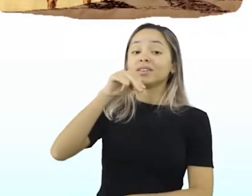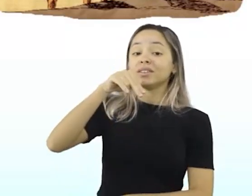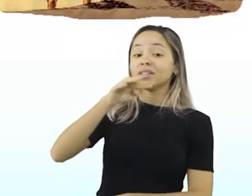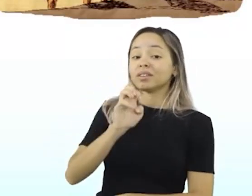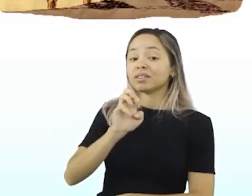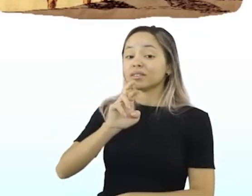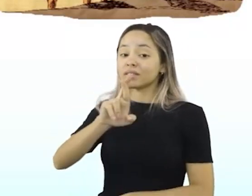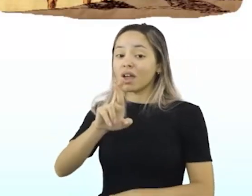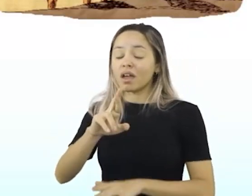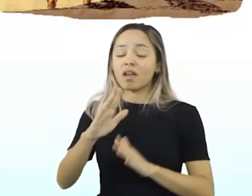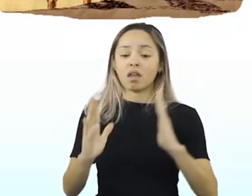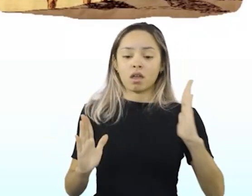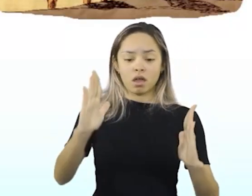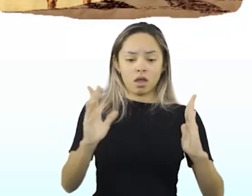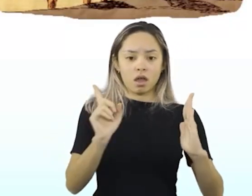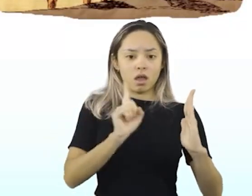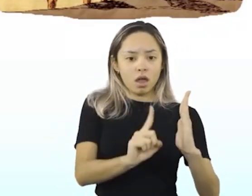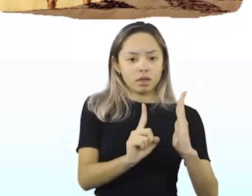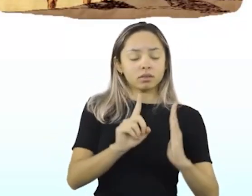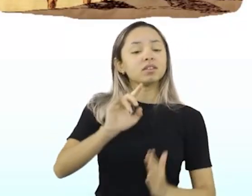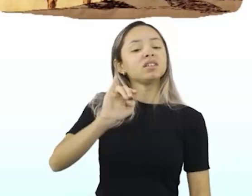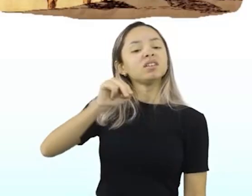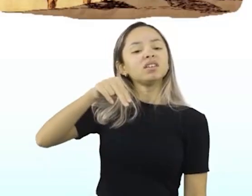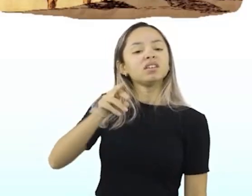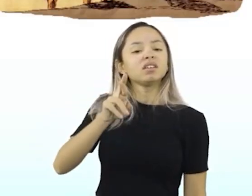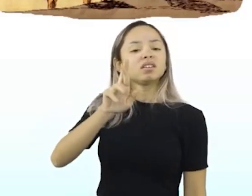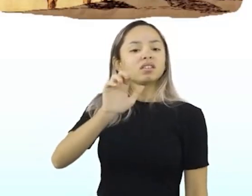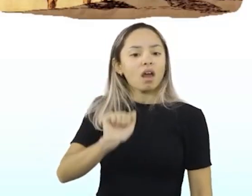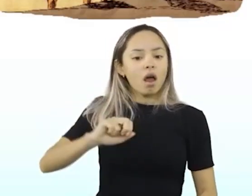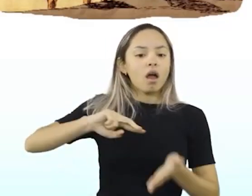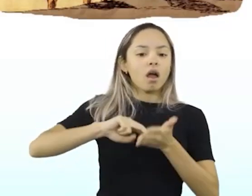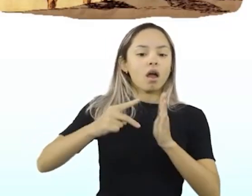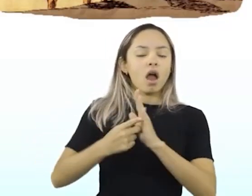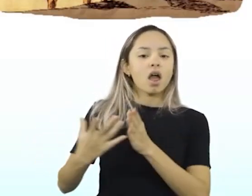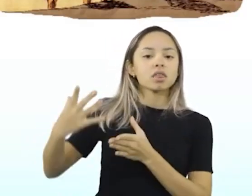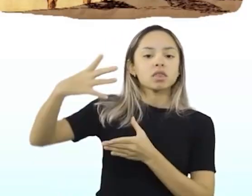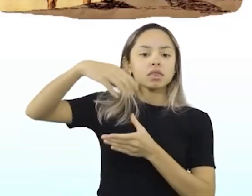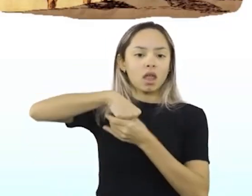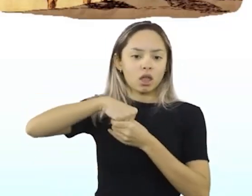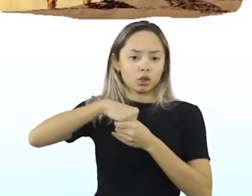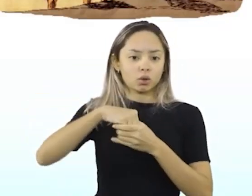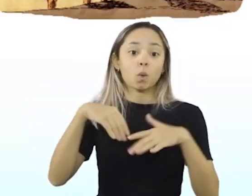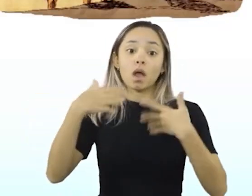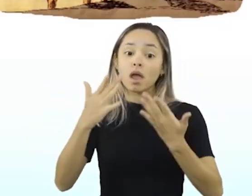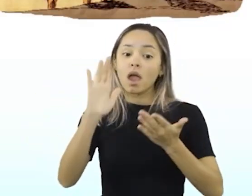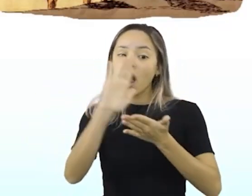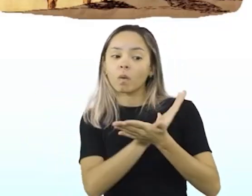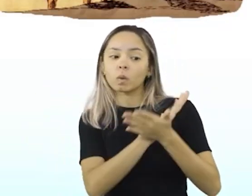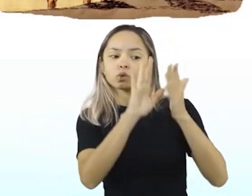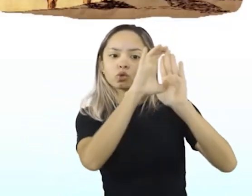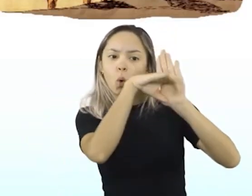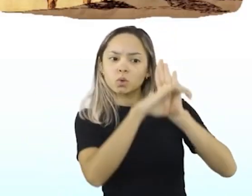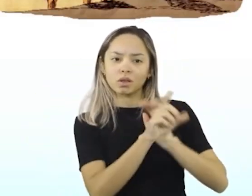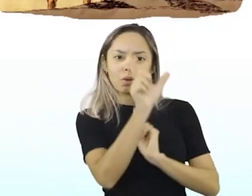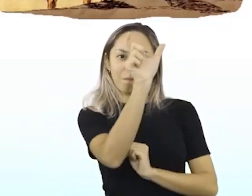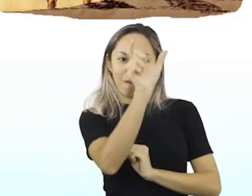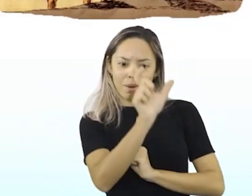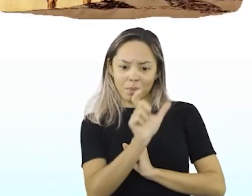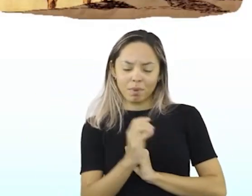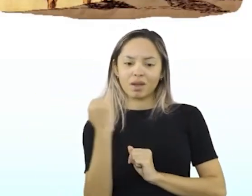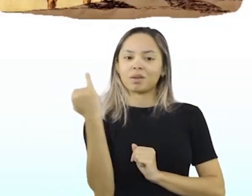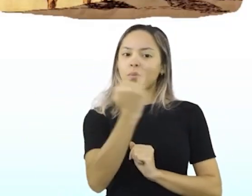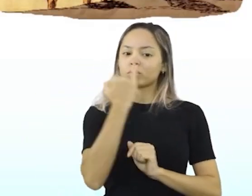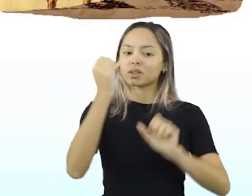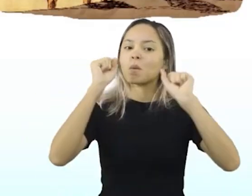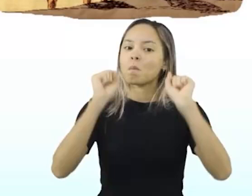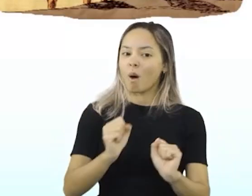é entre e intra é dentro. E aí são conceitos importantes que de repente podem aparecer numa questão. Mas